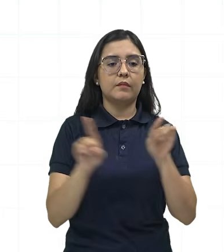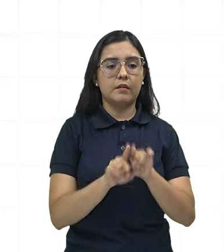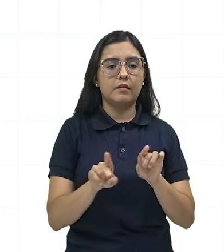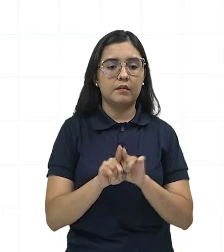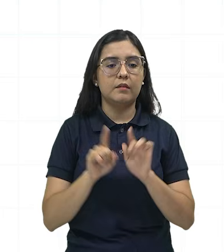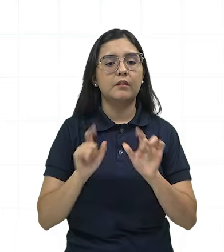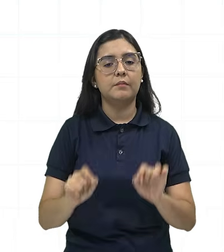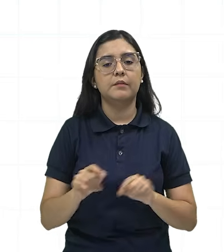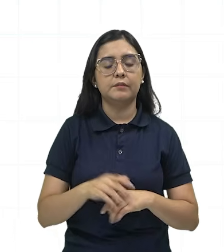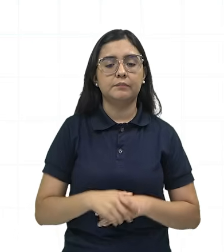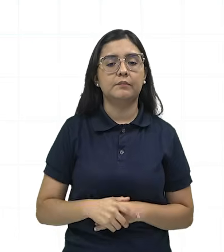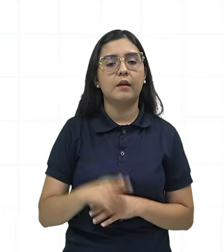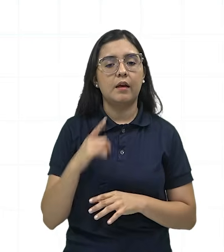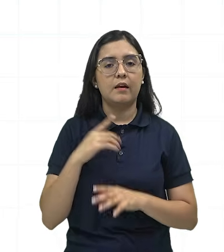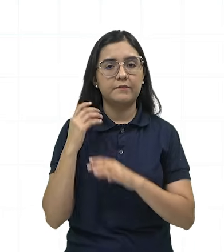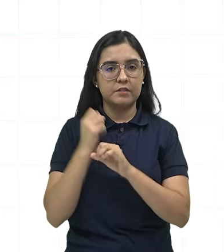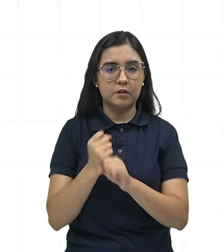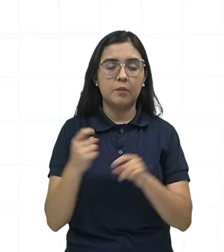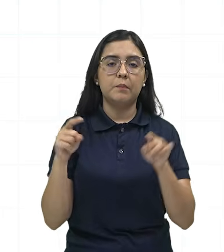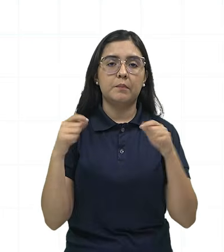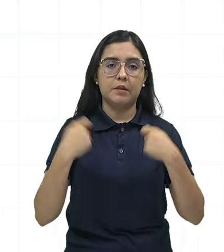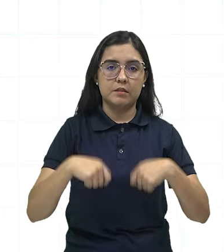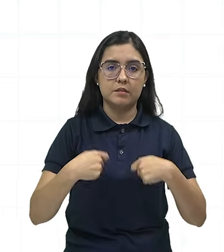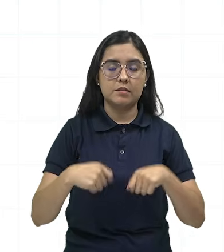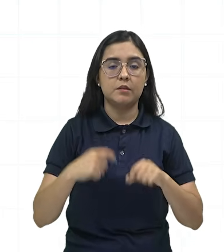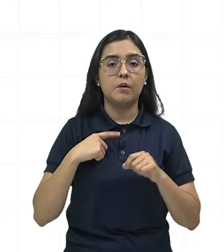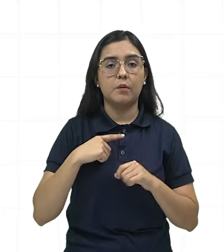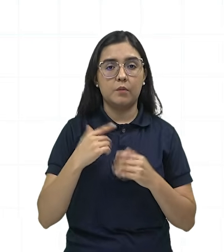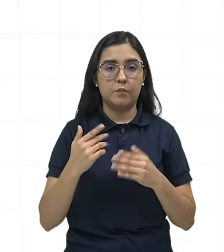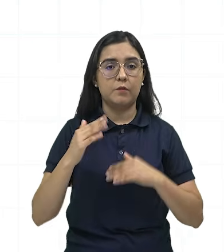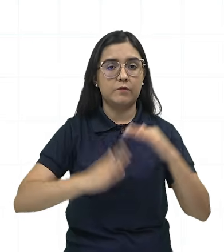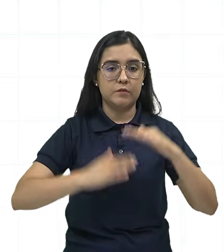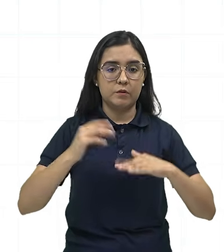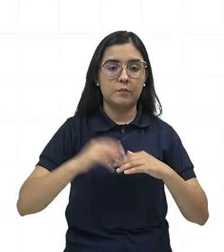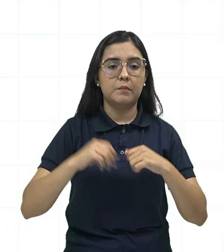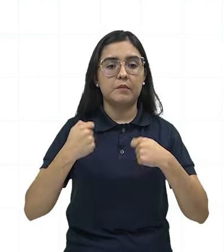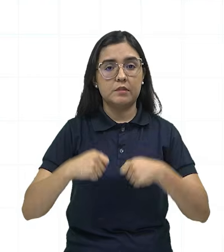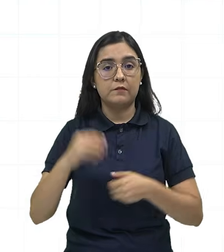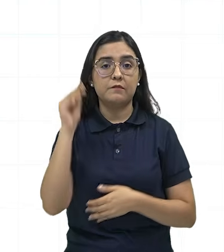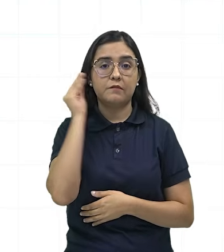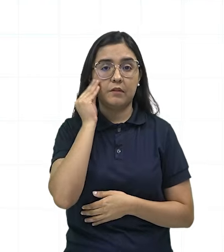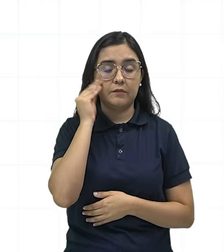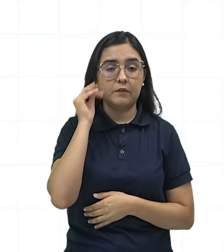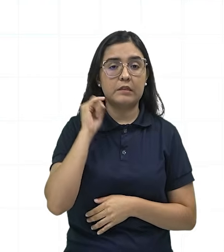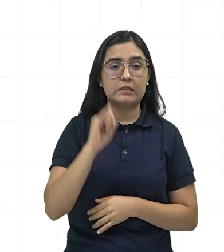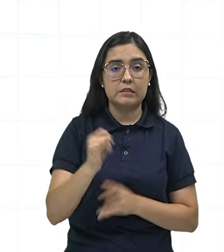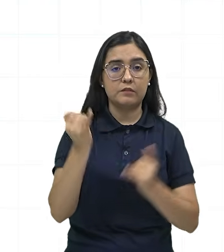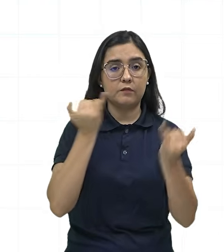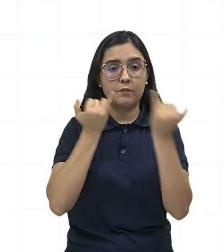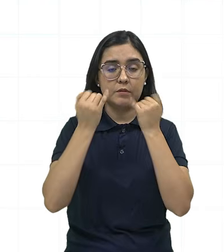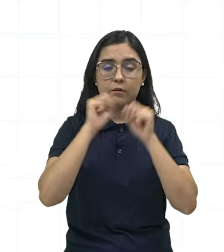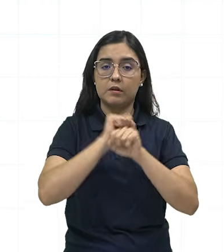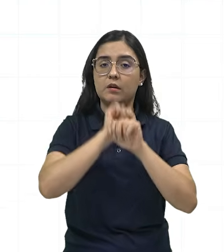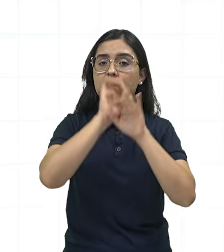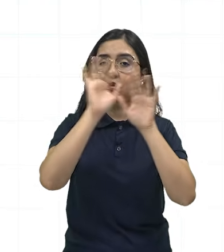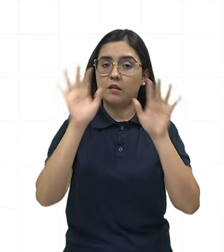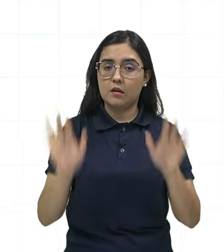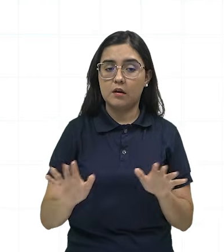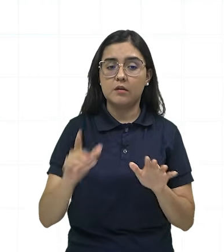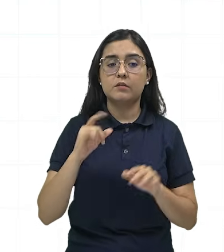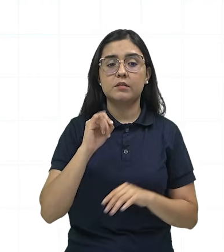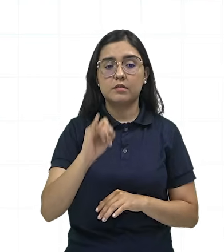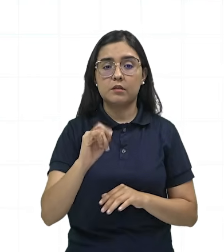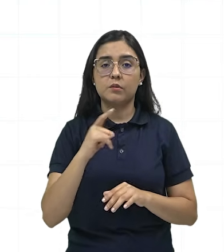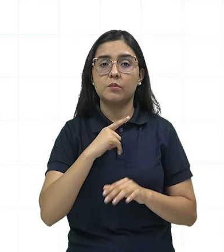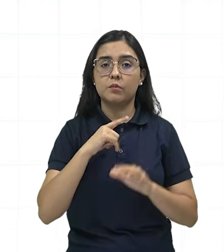dos textos, né? O repórter ele tem que fazer essa revisão textual para saber se as informações estão claras, se o texto está